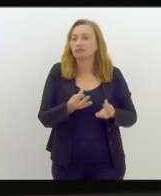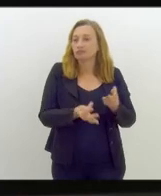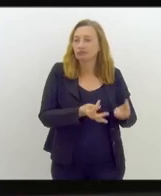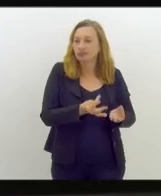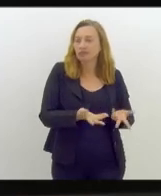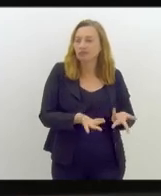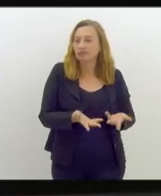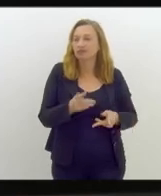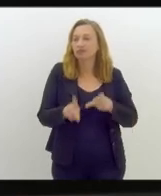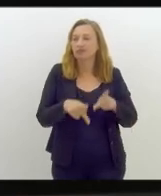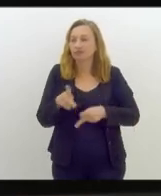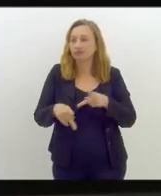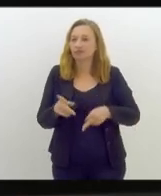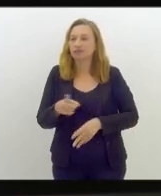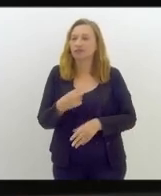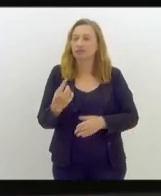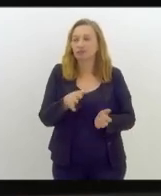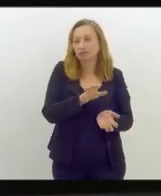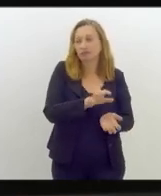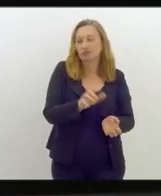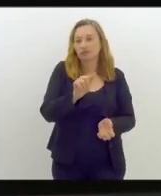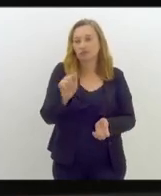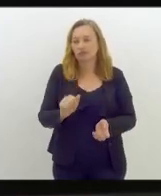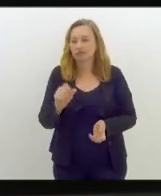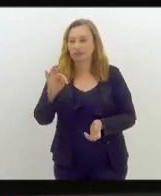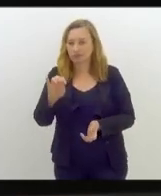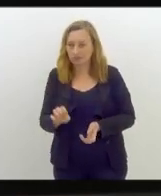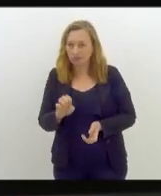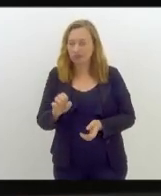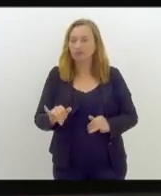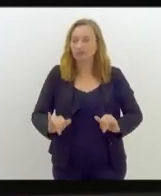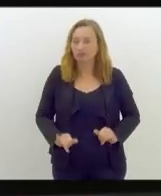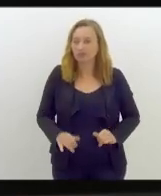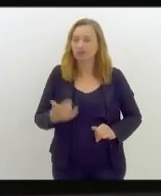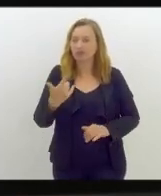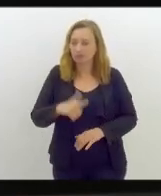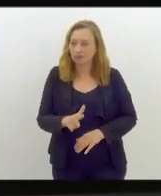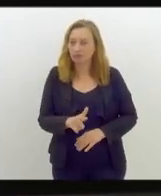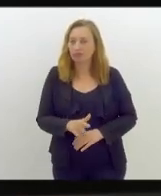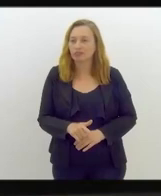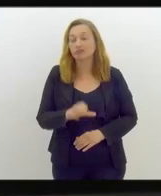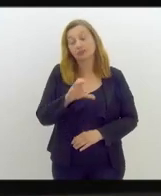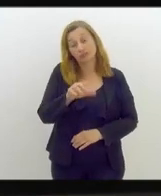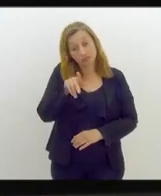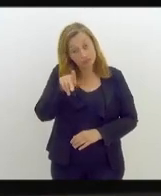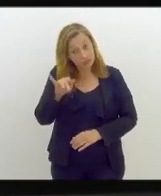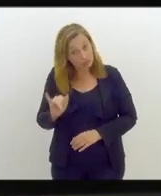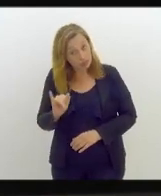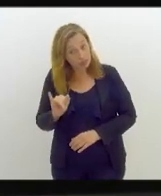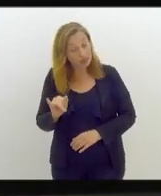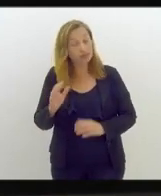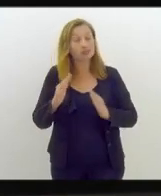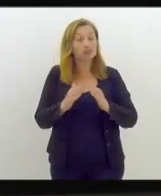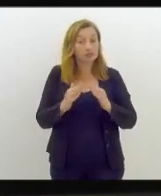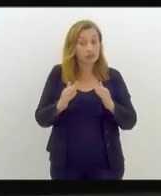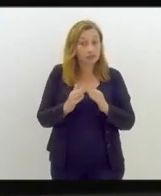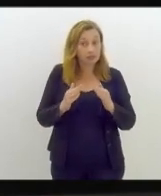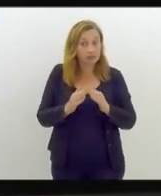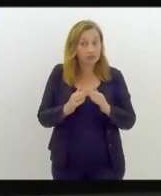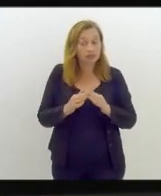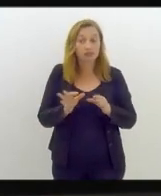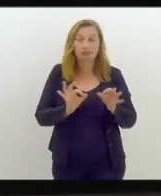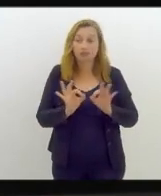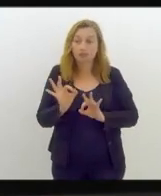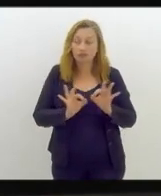dá ao povo da nossa região da Zona Oeste, que foi massacrado mais uma vez. E olha que a CPI, que tem aqui nessa casa, que nós estamos